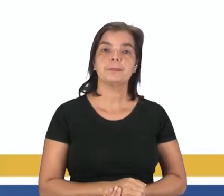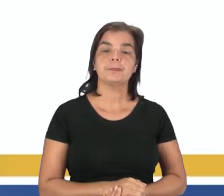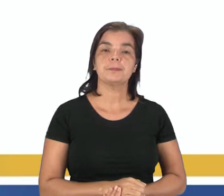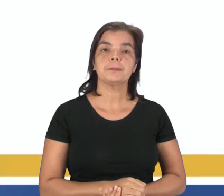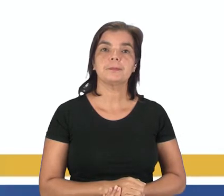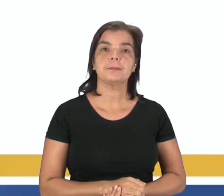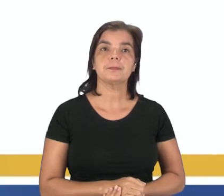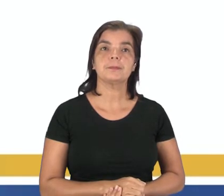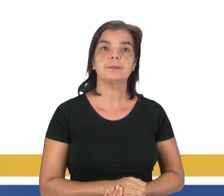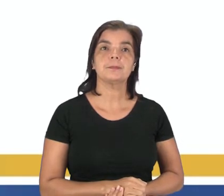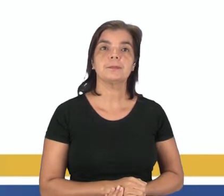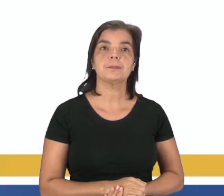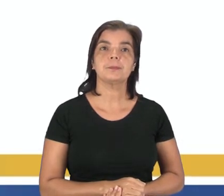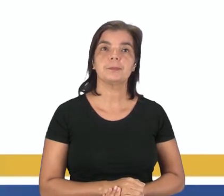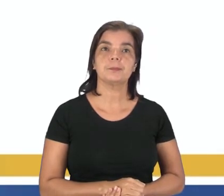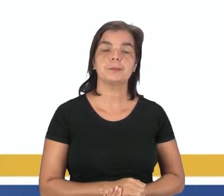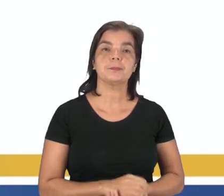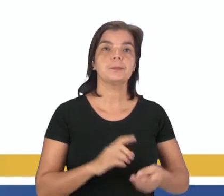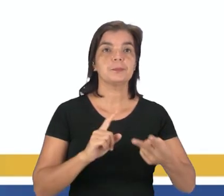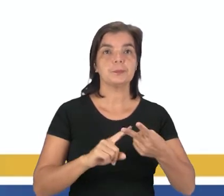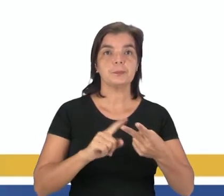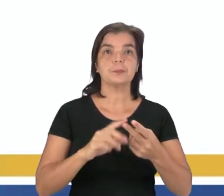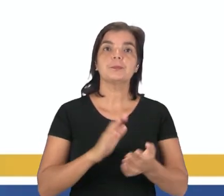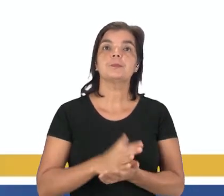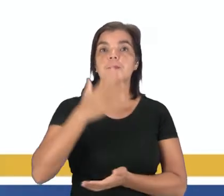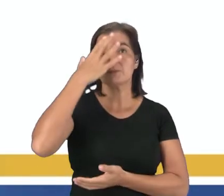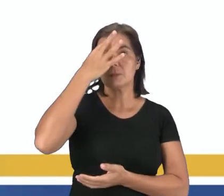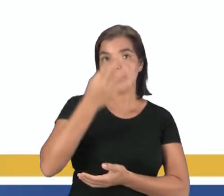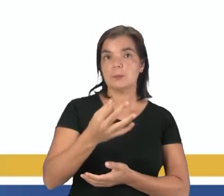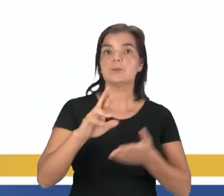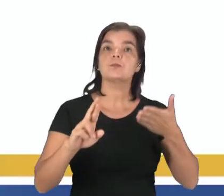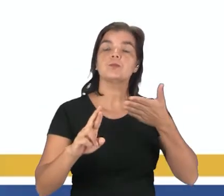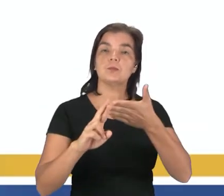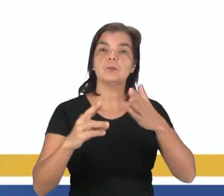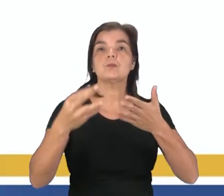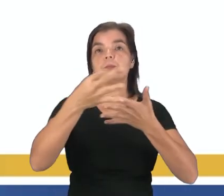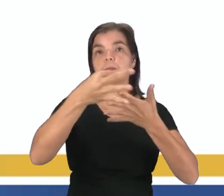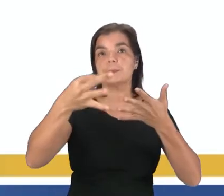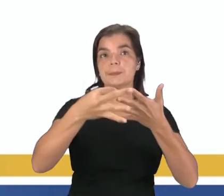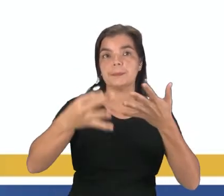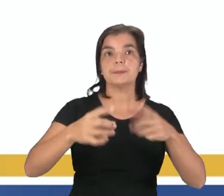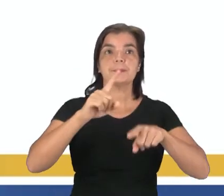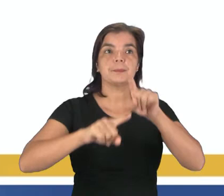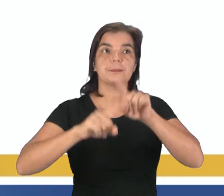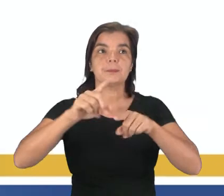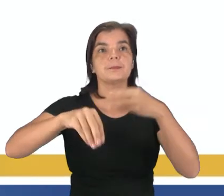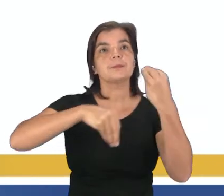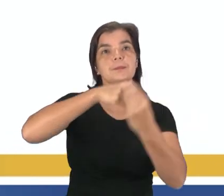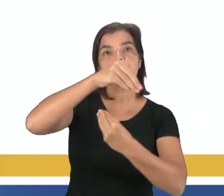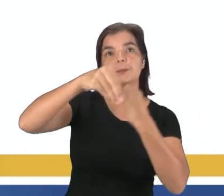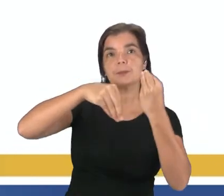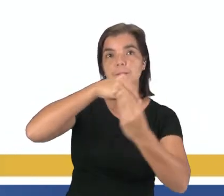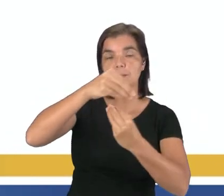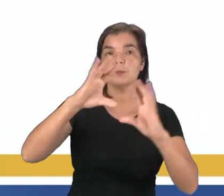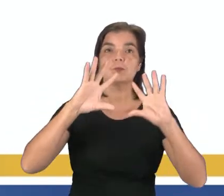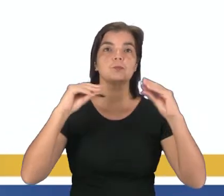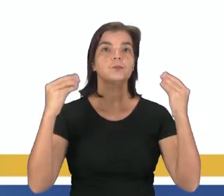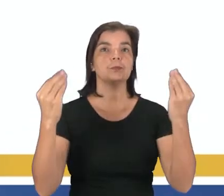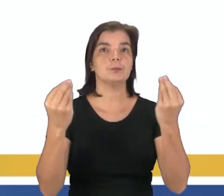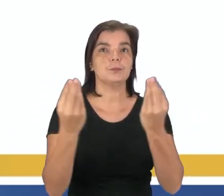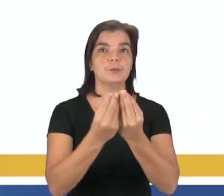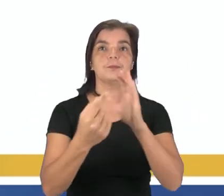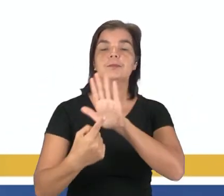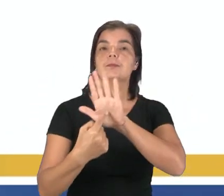tá? Continuando na questão 2, a gente tem aí, as afirmações abaixo são referentes à classificação dos materiais em misturas